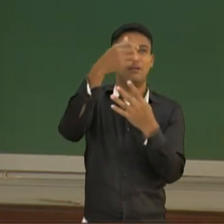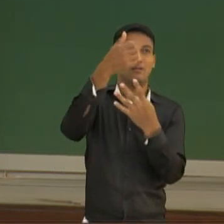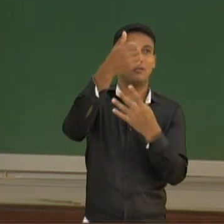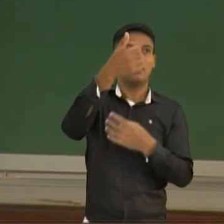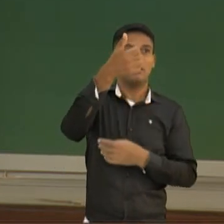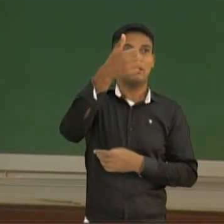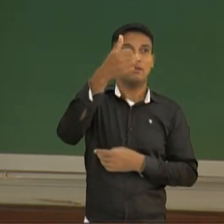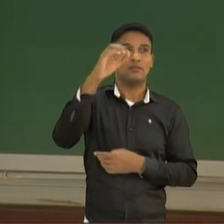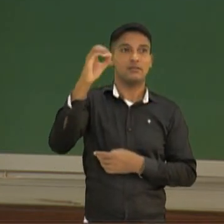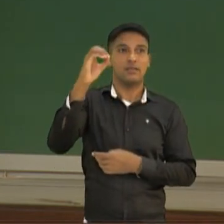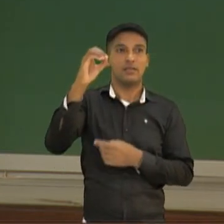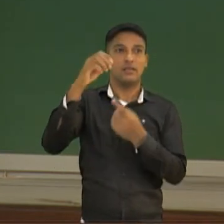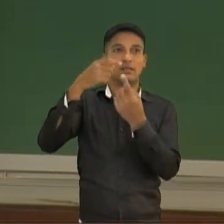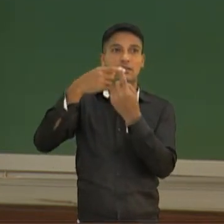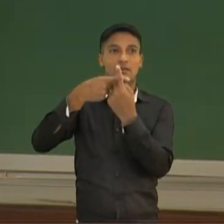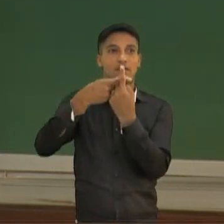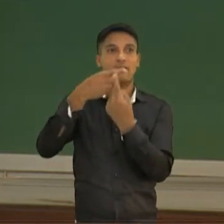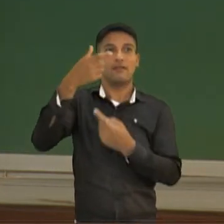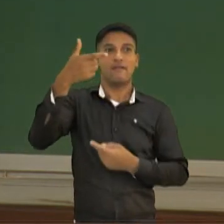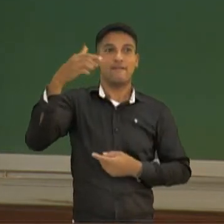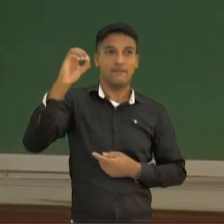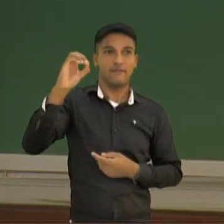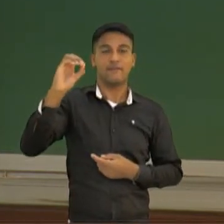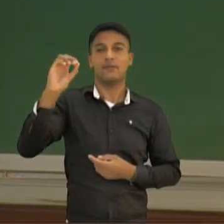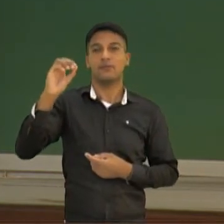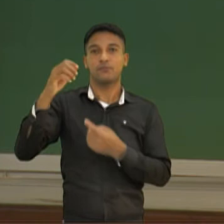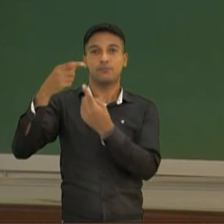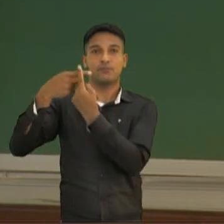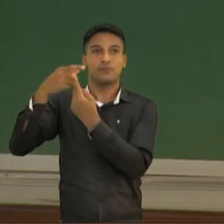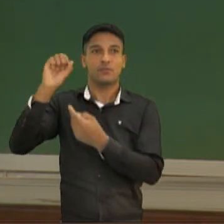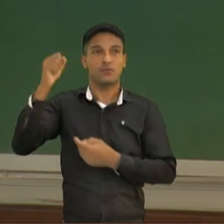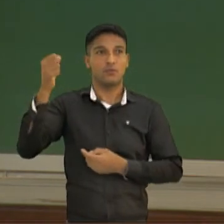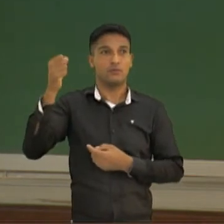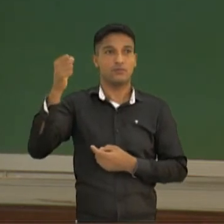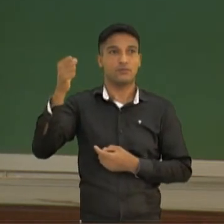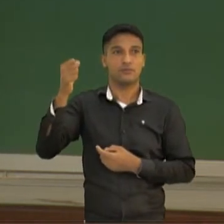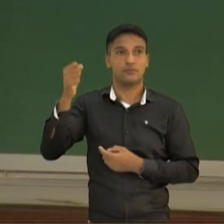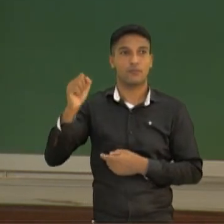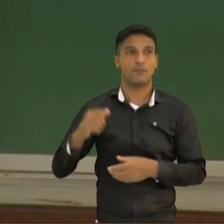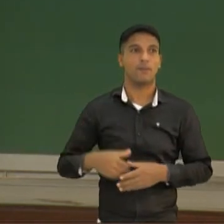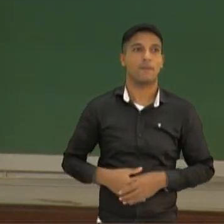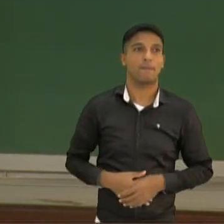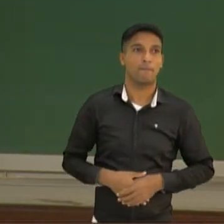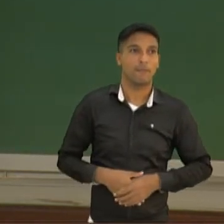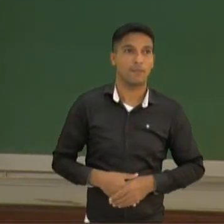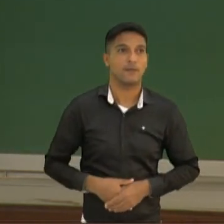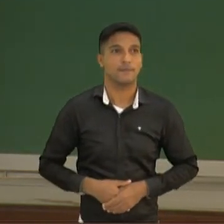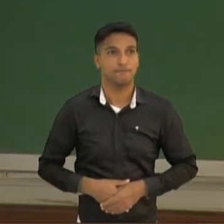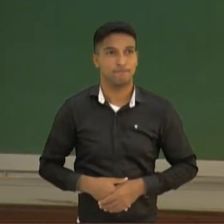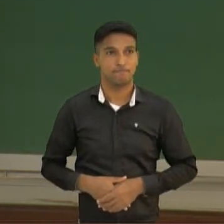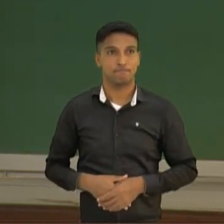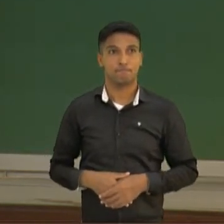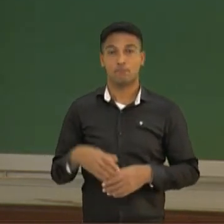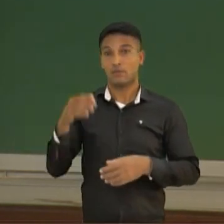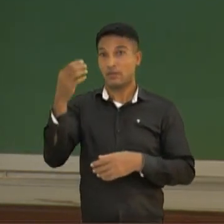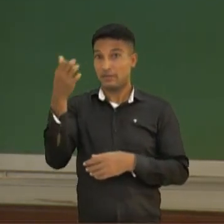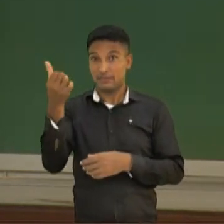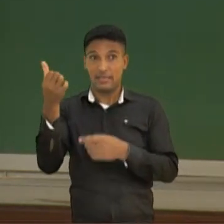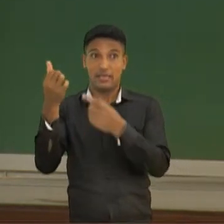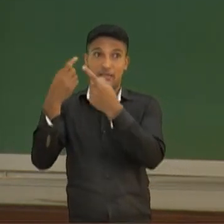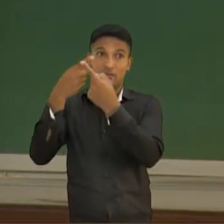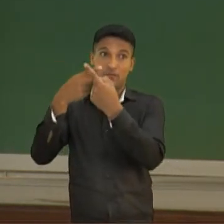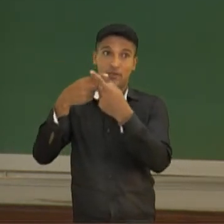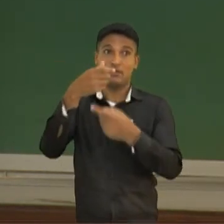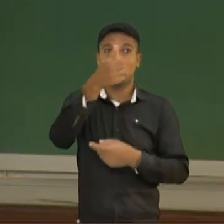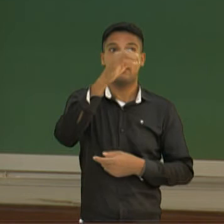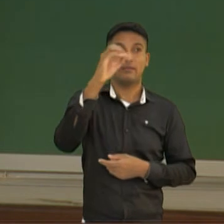8. 100 vezes 6, 600. 20 vezes 6, 120, né? Porque, ó, 2 vezes